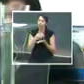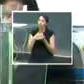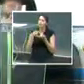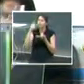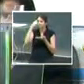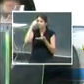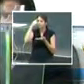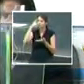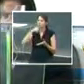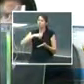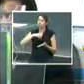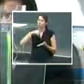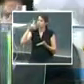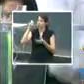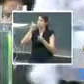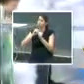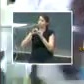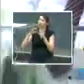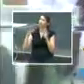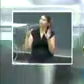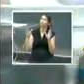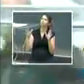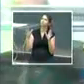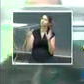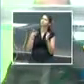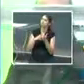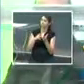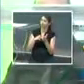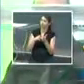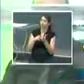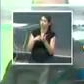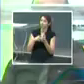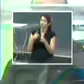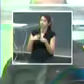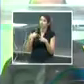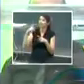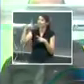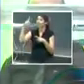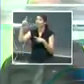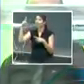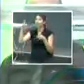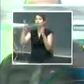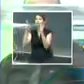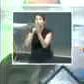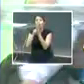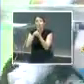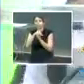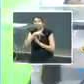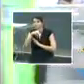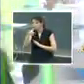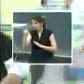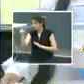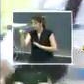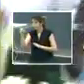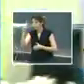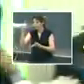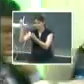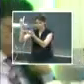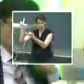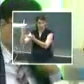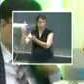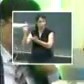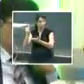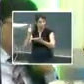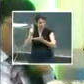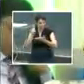Existe um Deus de milagre, que é o dono desta igreja e está aqui. Se eu